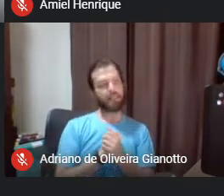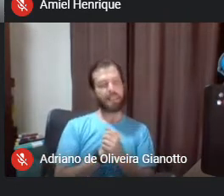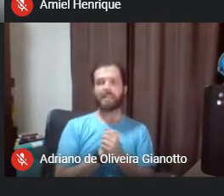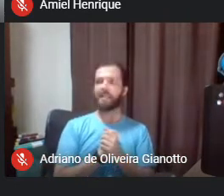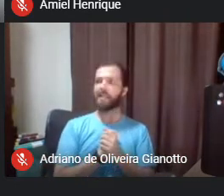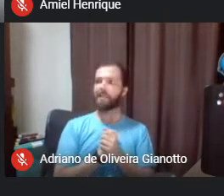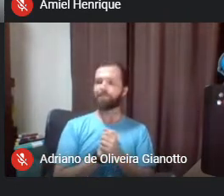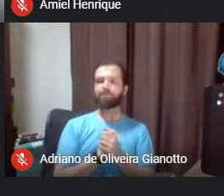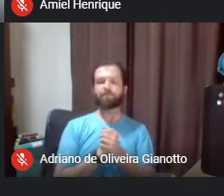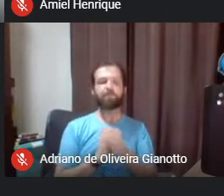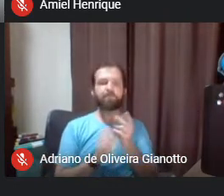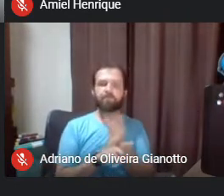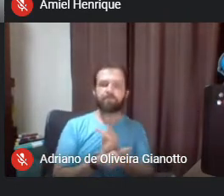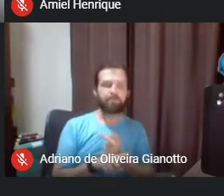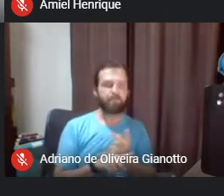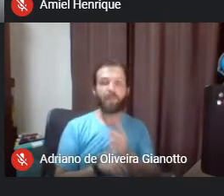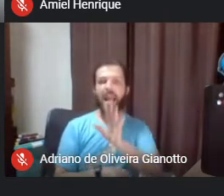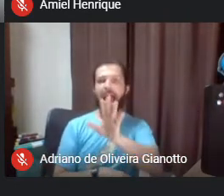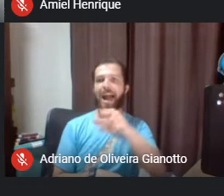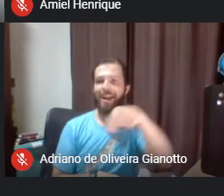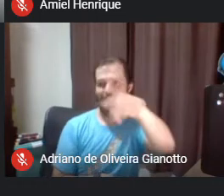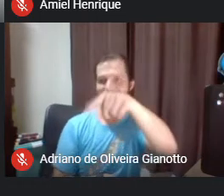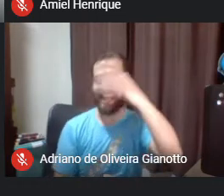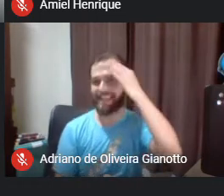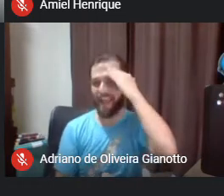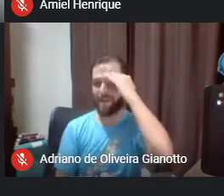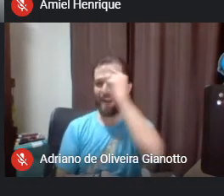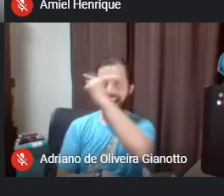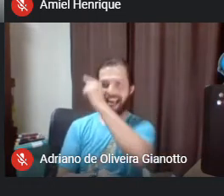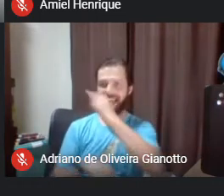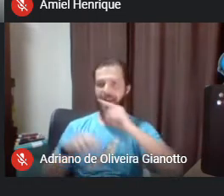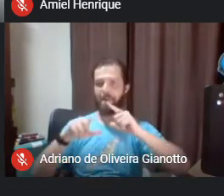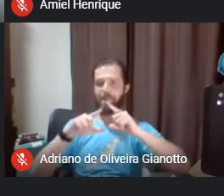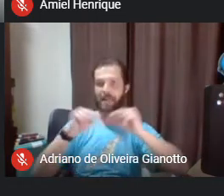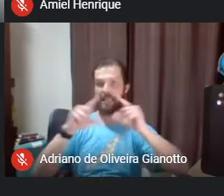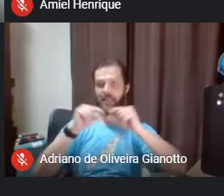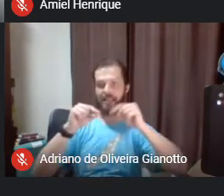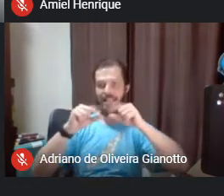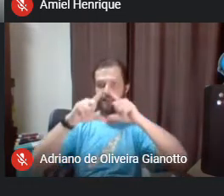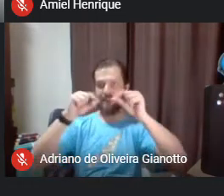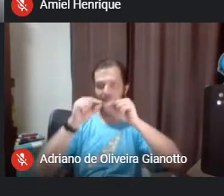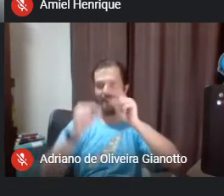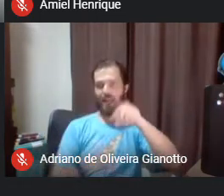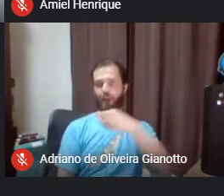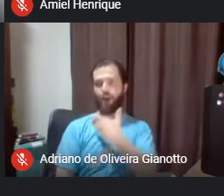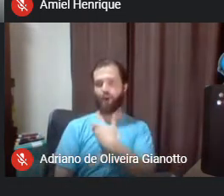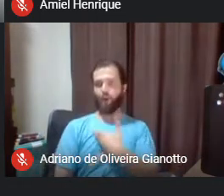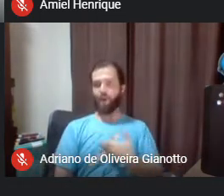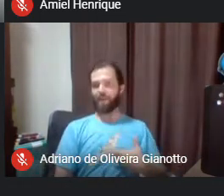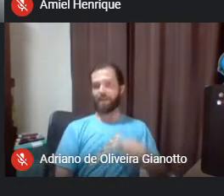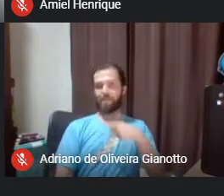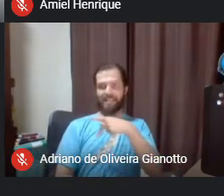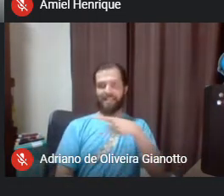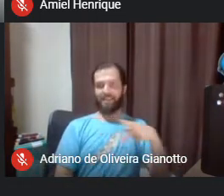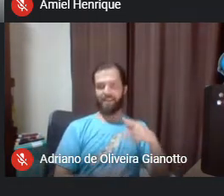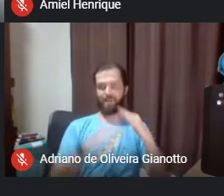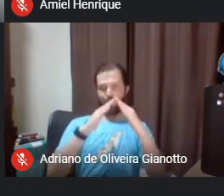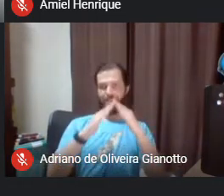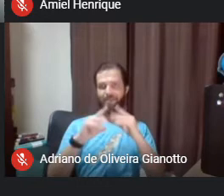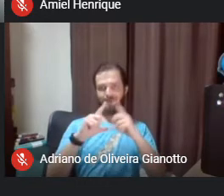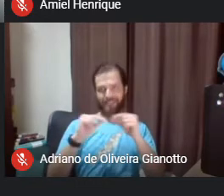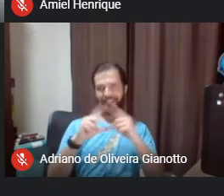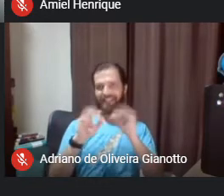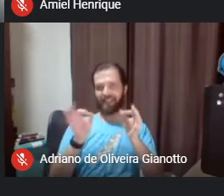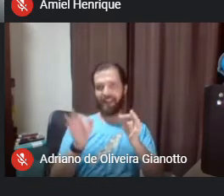carta, colocou num suporte, e foi procurar. Vocês sabem, né? Que hoje em dia, por exemplo, lá em Brasília é